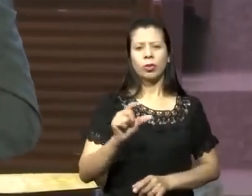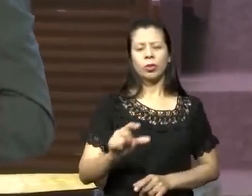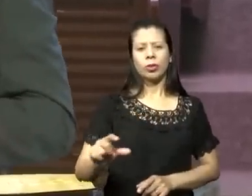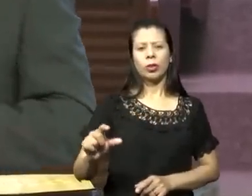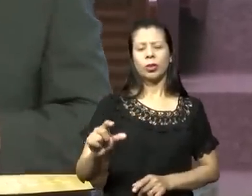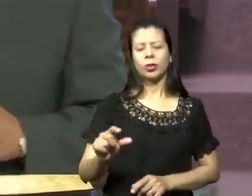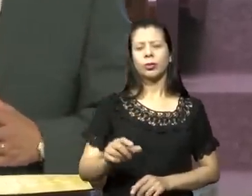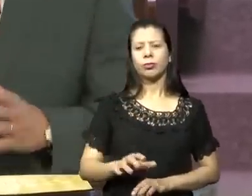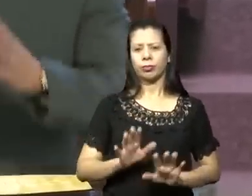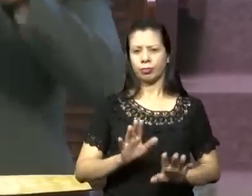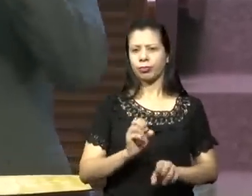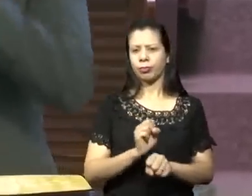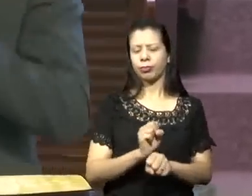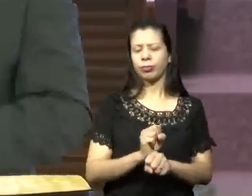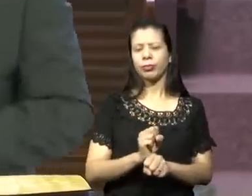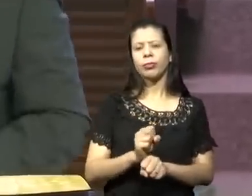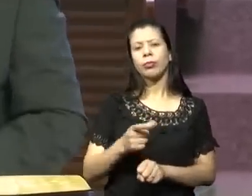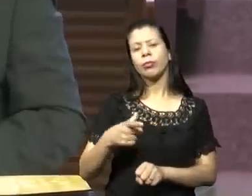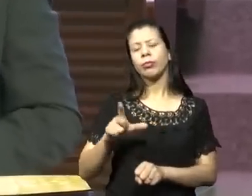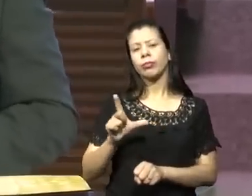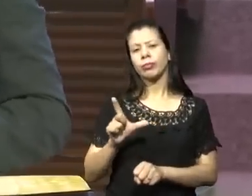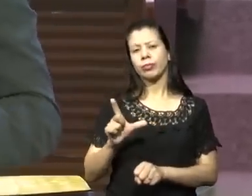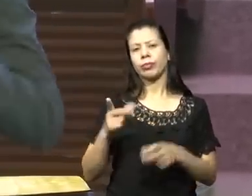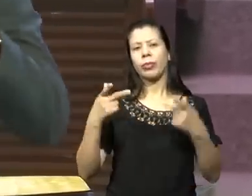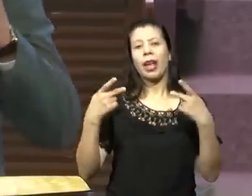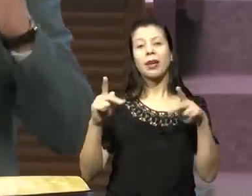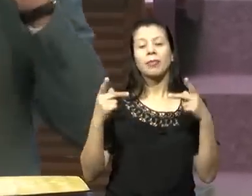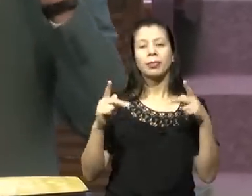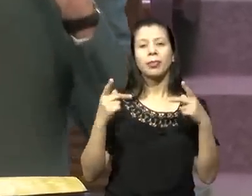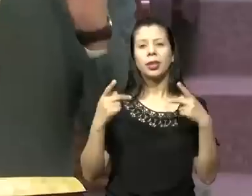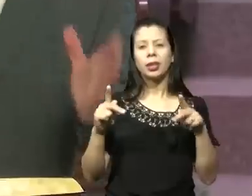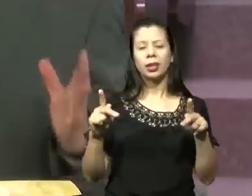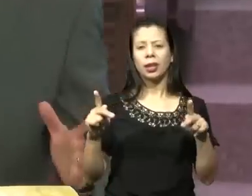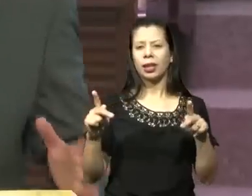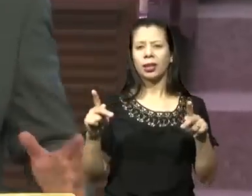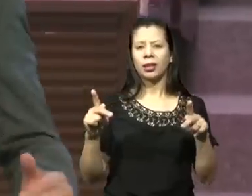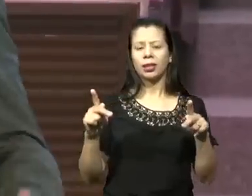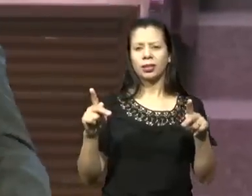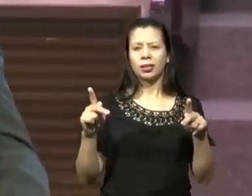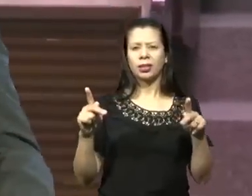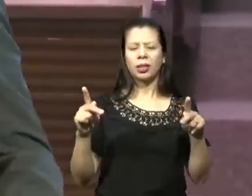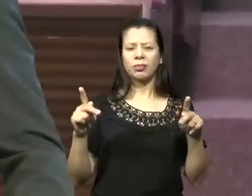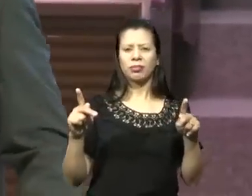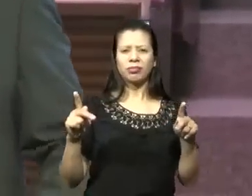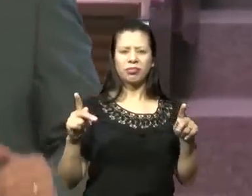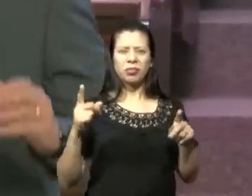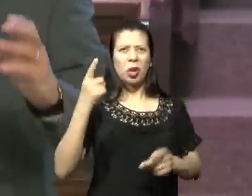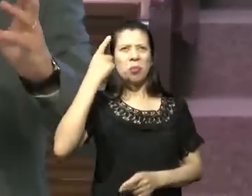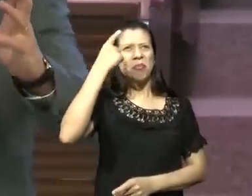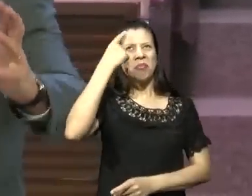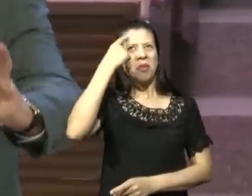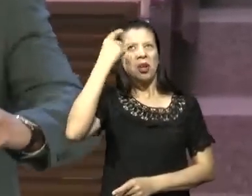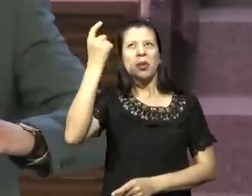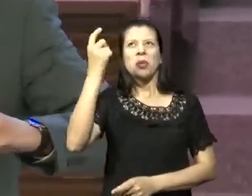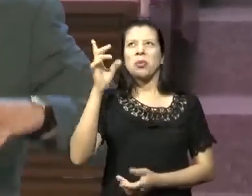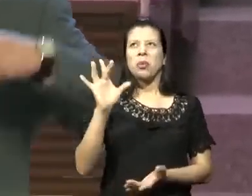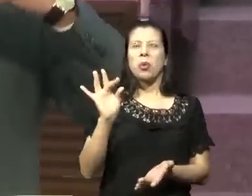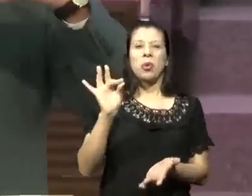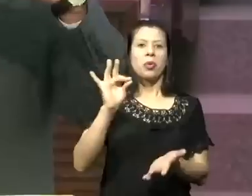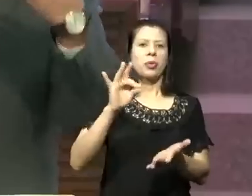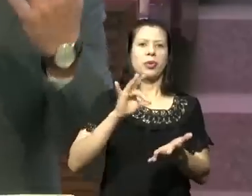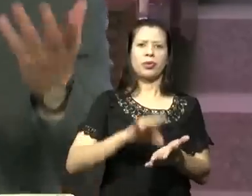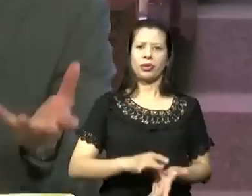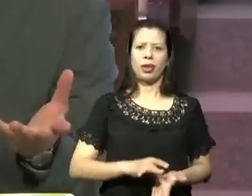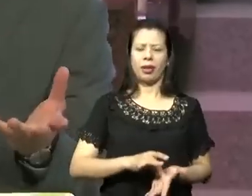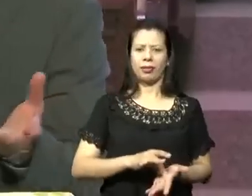coisa a pregação não é uma ideia original a pregação deve ser uma